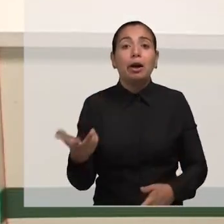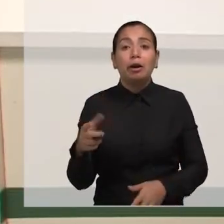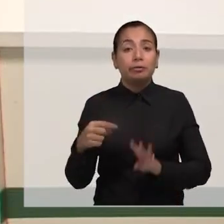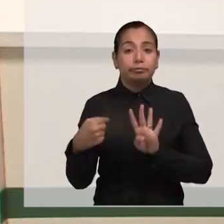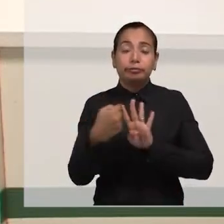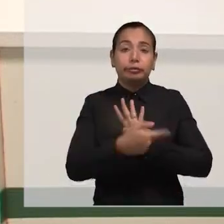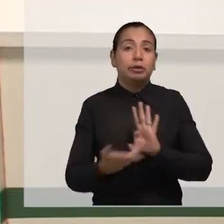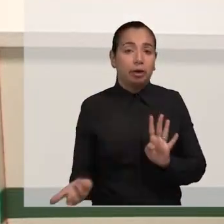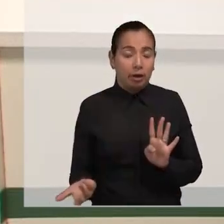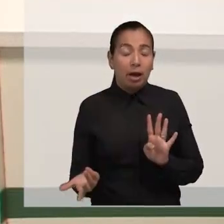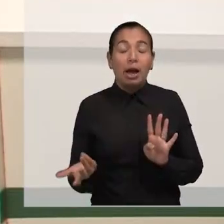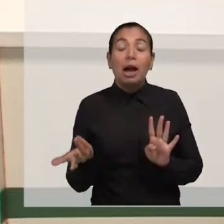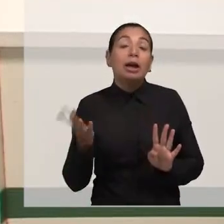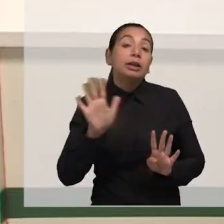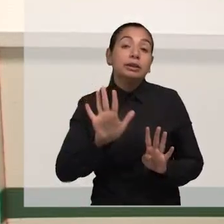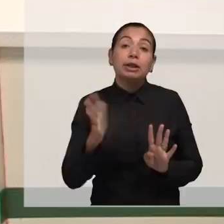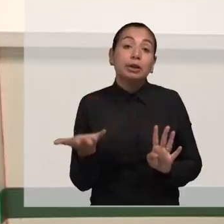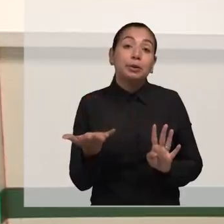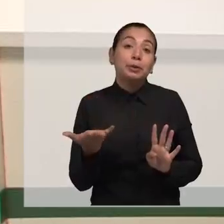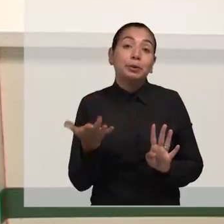sei nem se... Tem